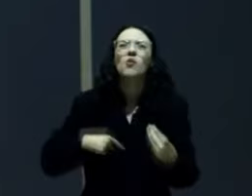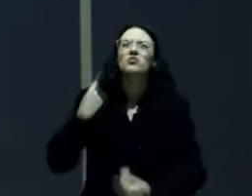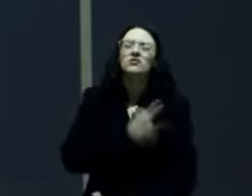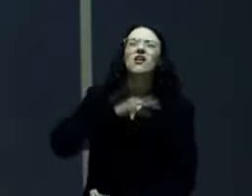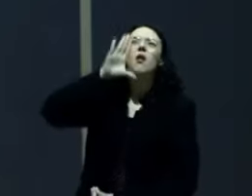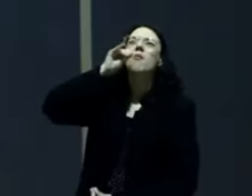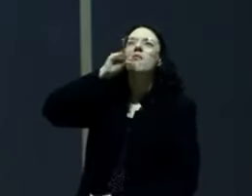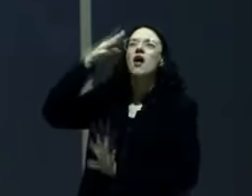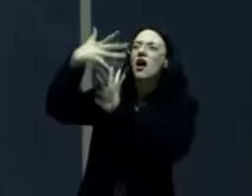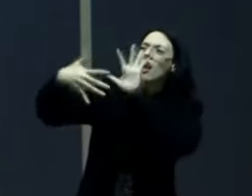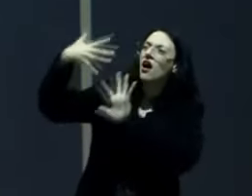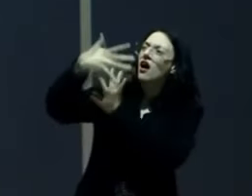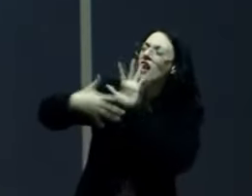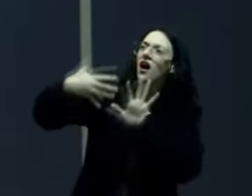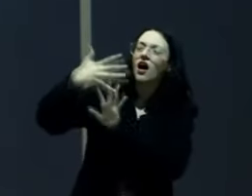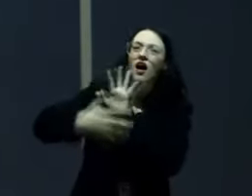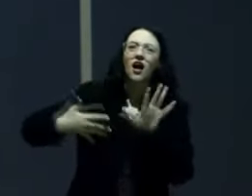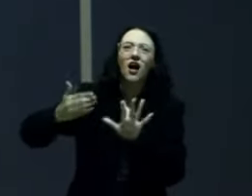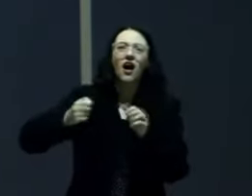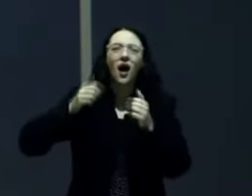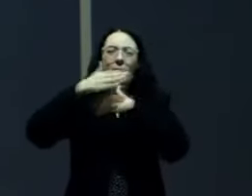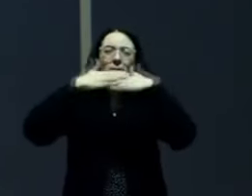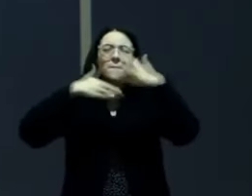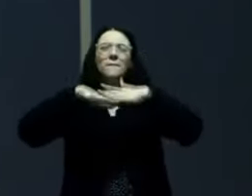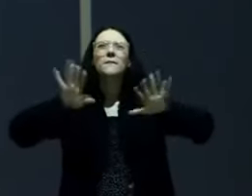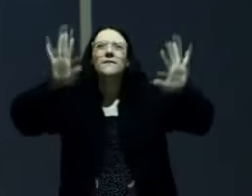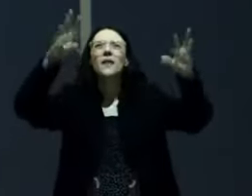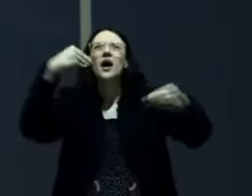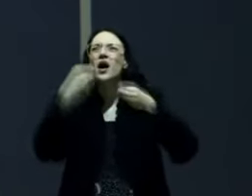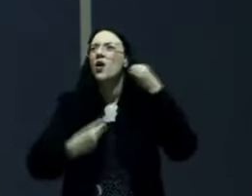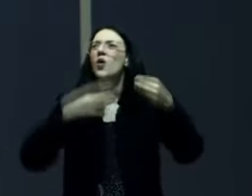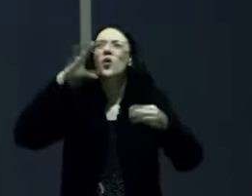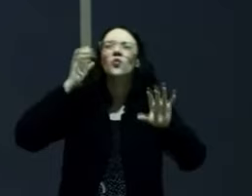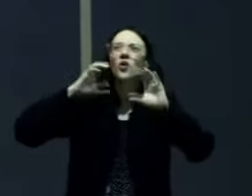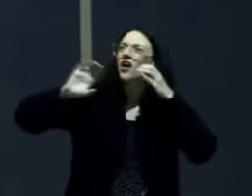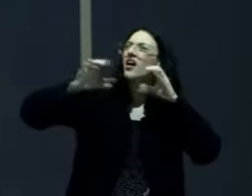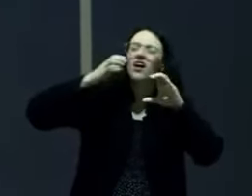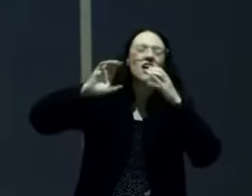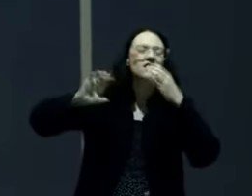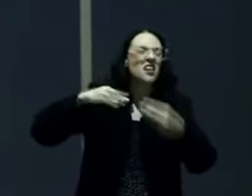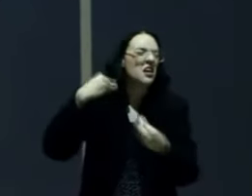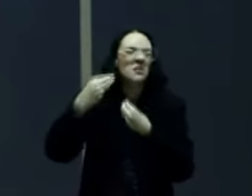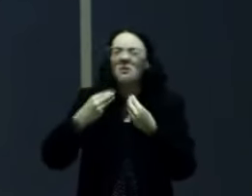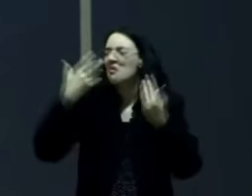peito. E eu não estou importando se eu canto bem, desafinado, não. Eu estou cantando para Jesus.